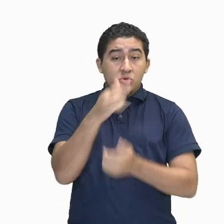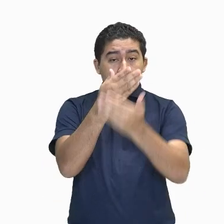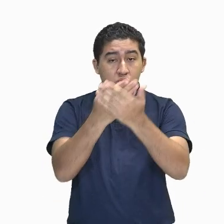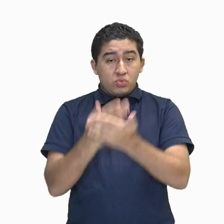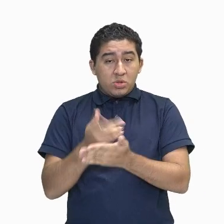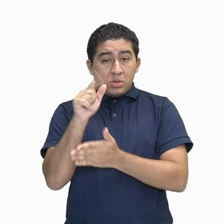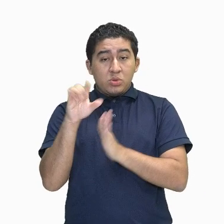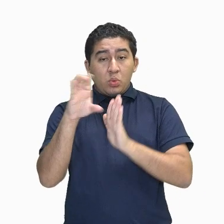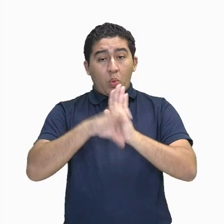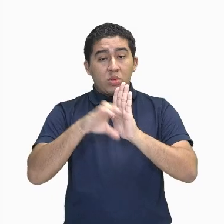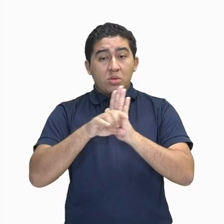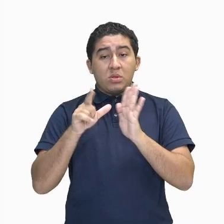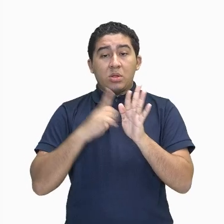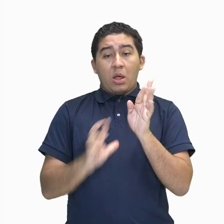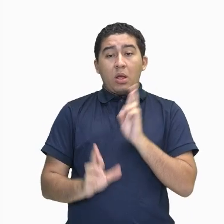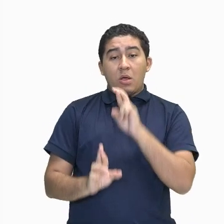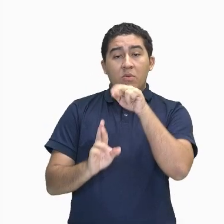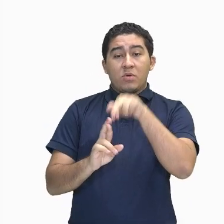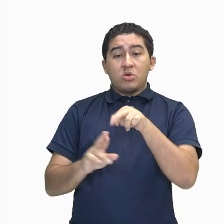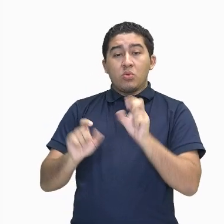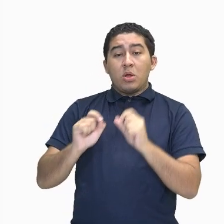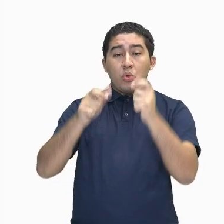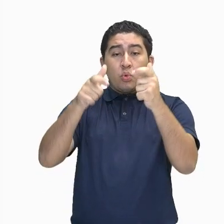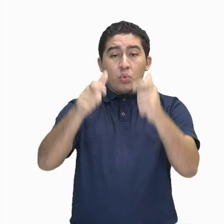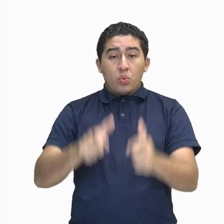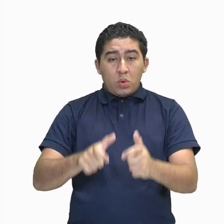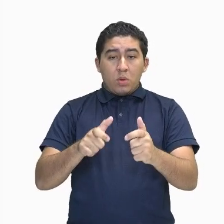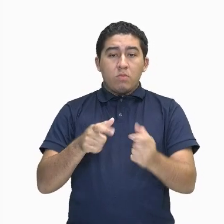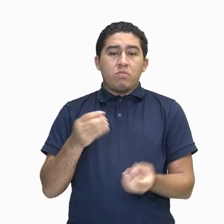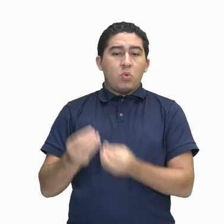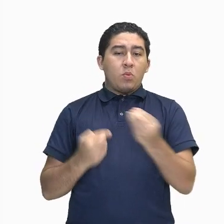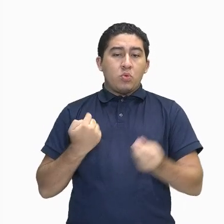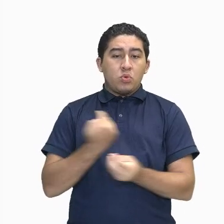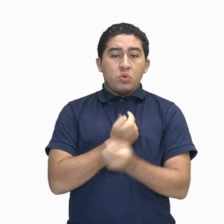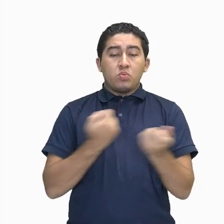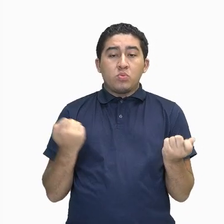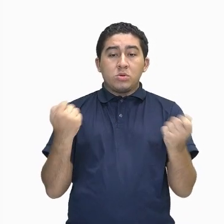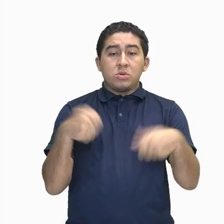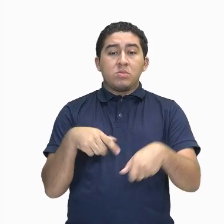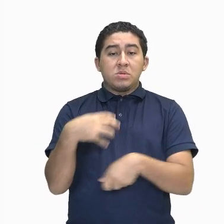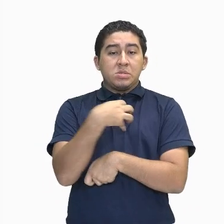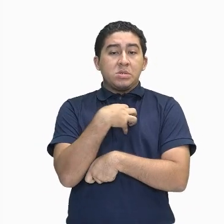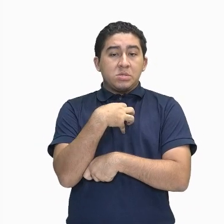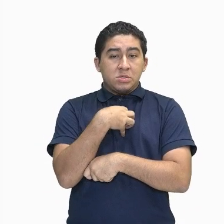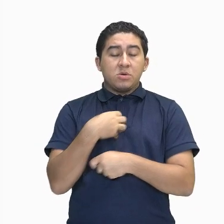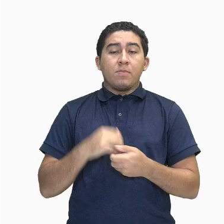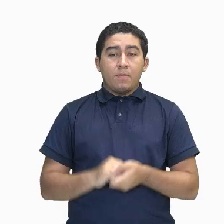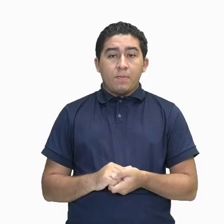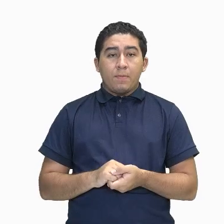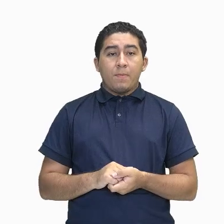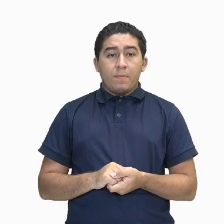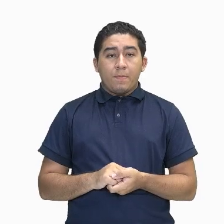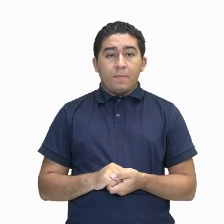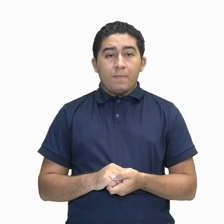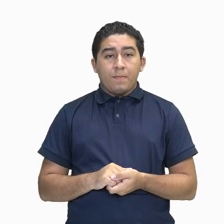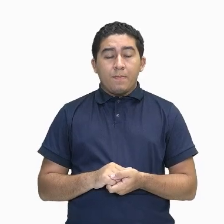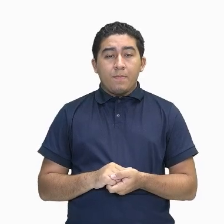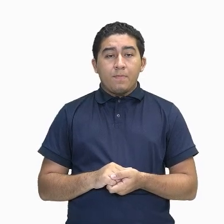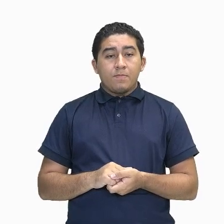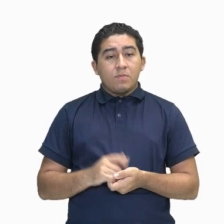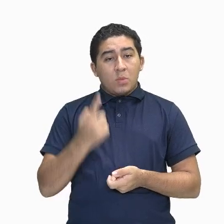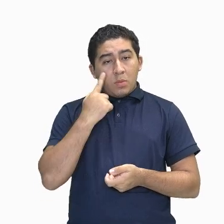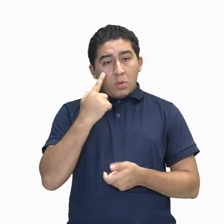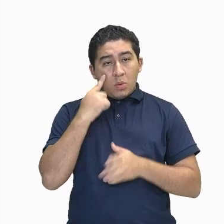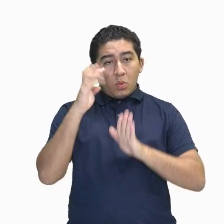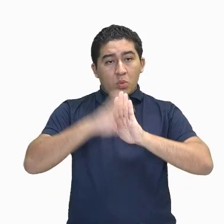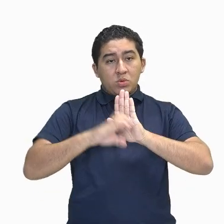com relação o como nós podemos sentir esse lugar, né? Então, aí eu coloquei o conceito para vocês, que é